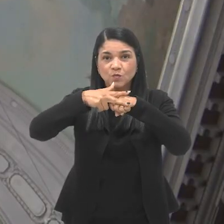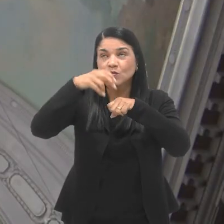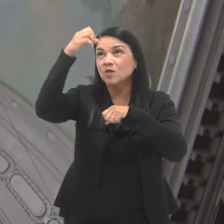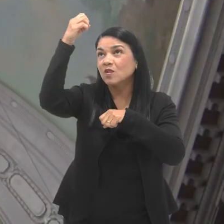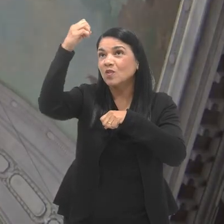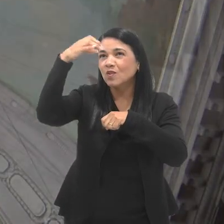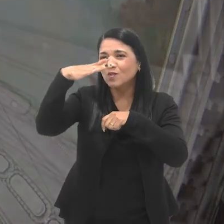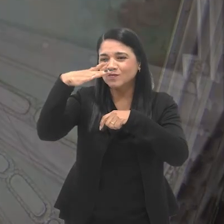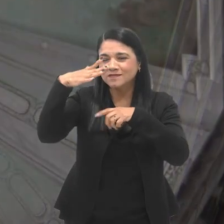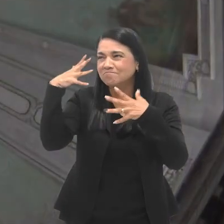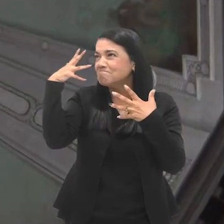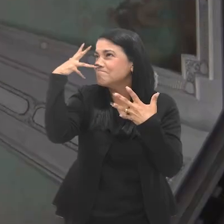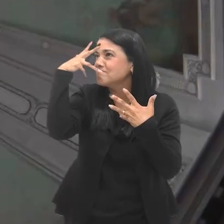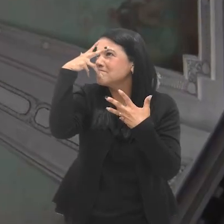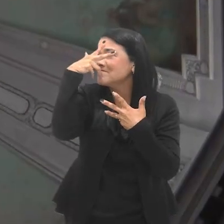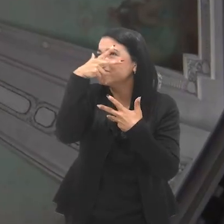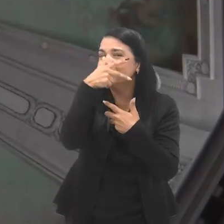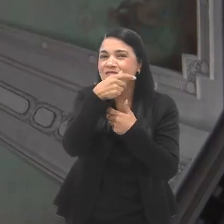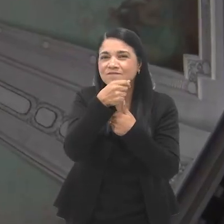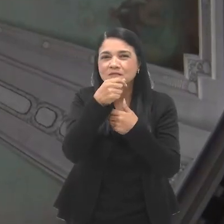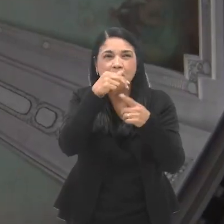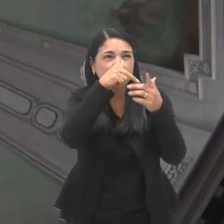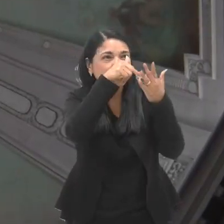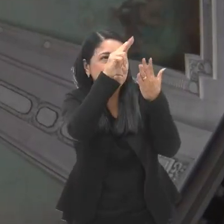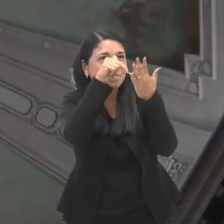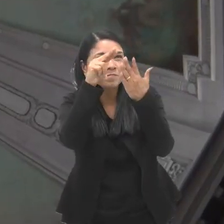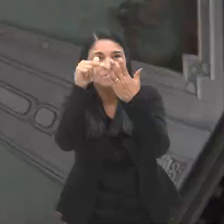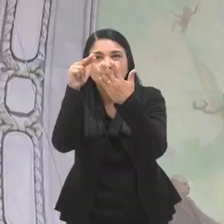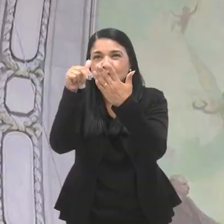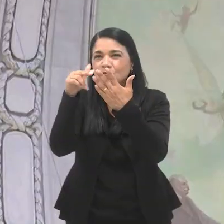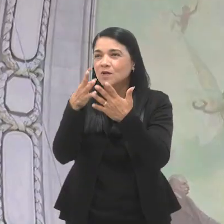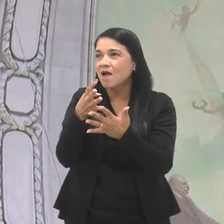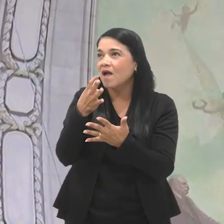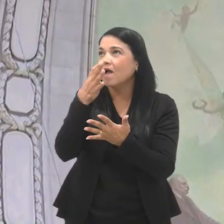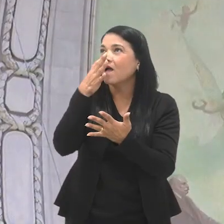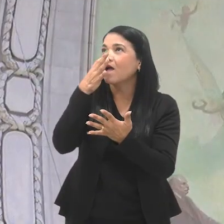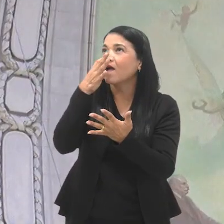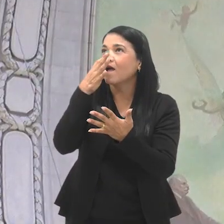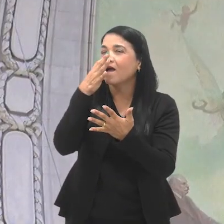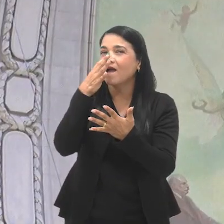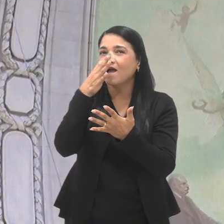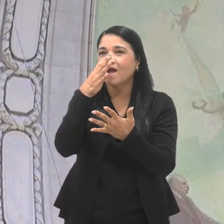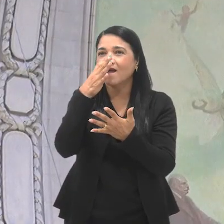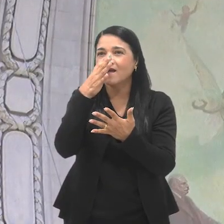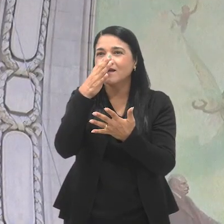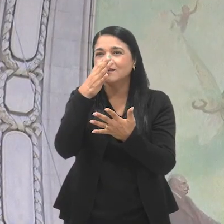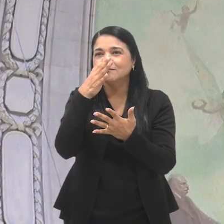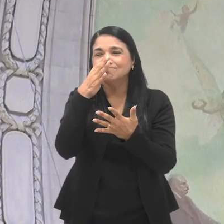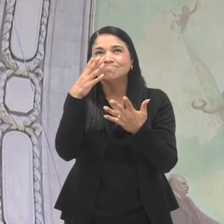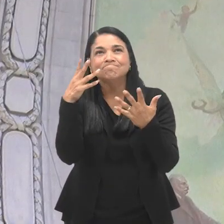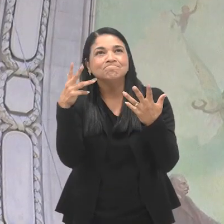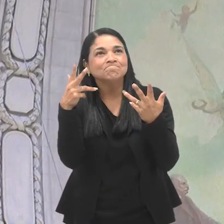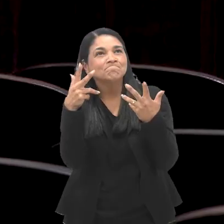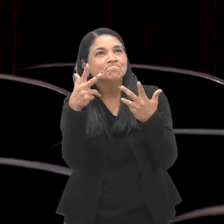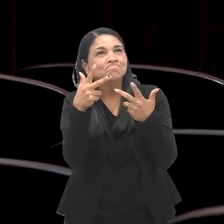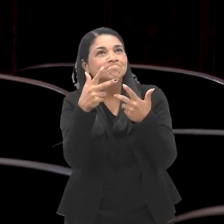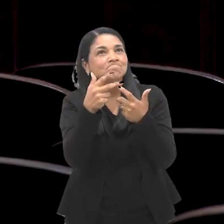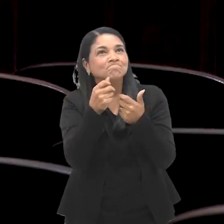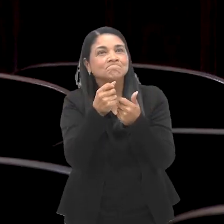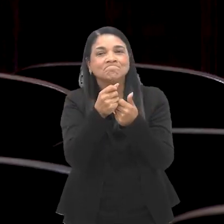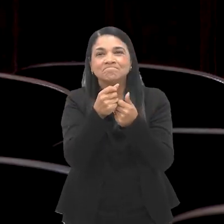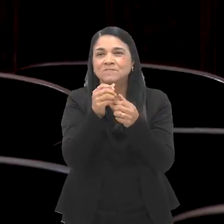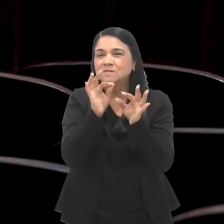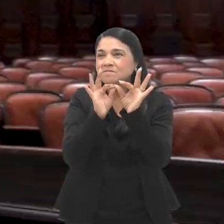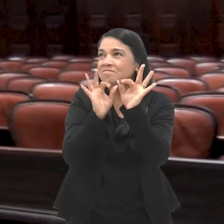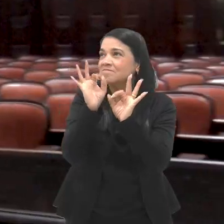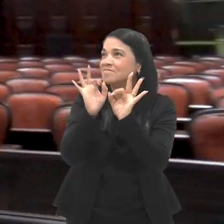e vidro, de modo que a iluminação aqui é fantástica. Essas pinturas compõem aqui a cúpula também.